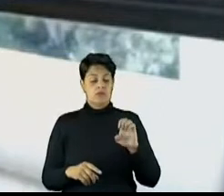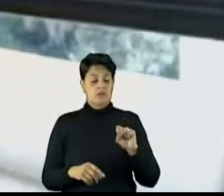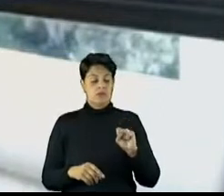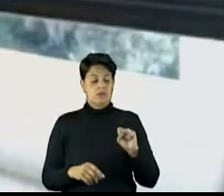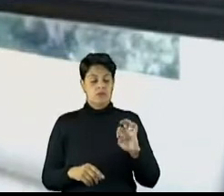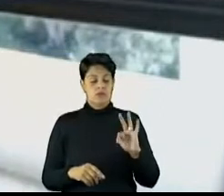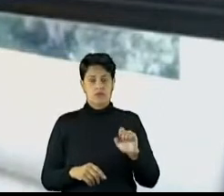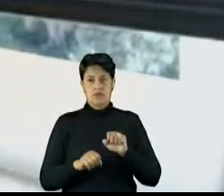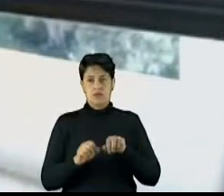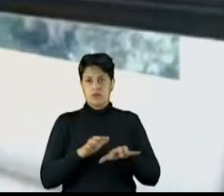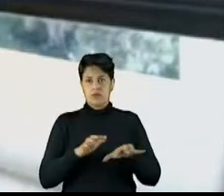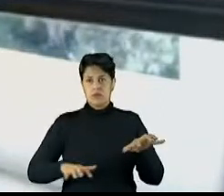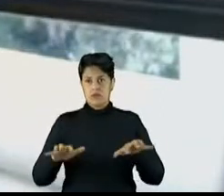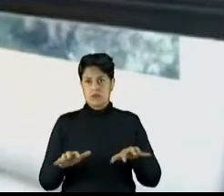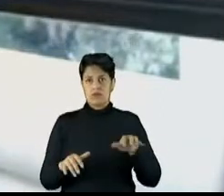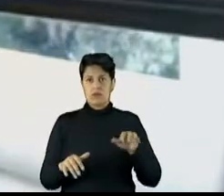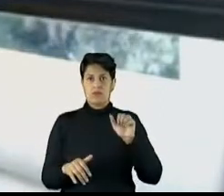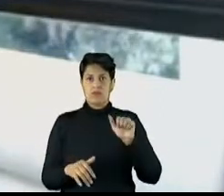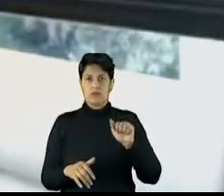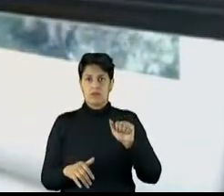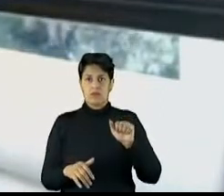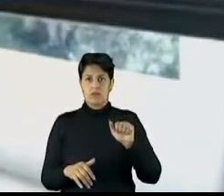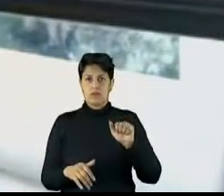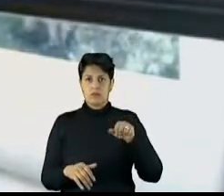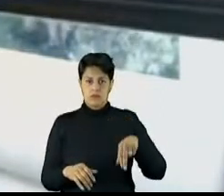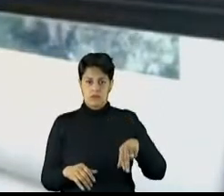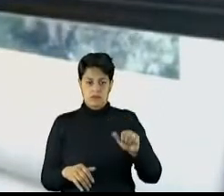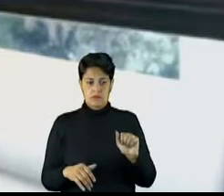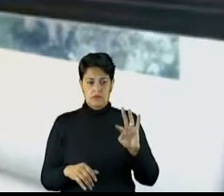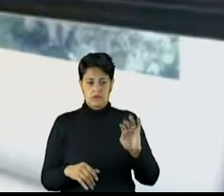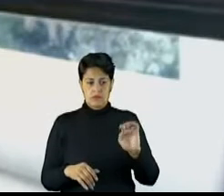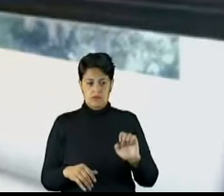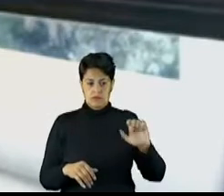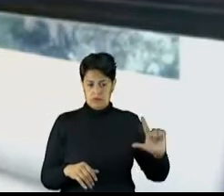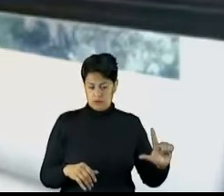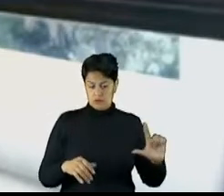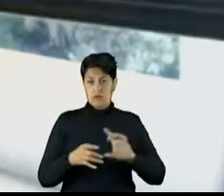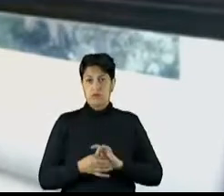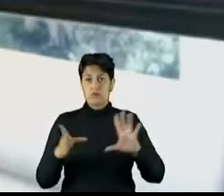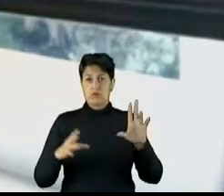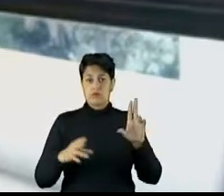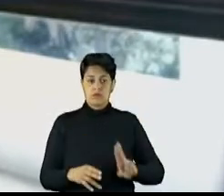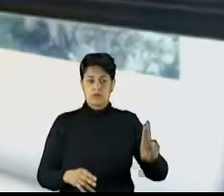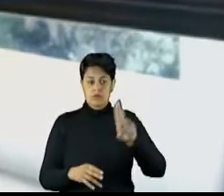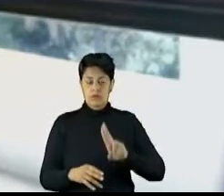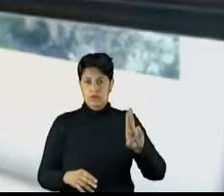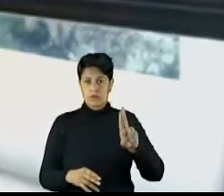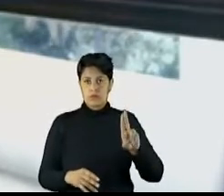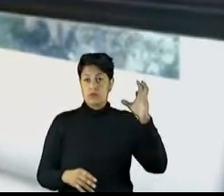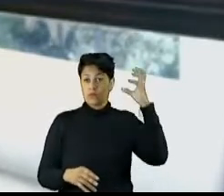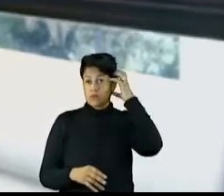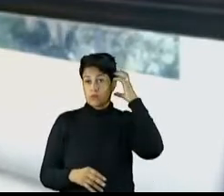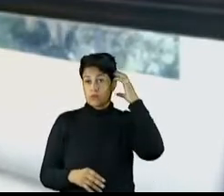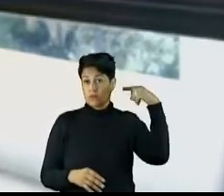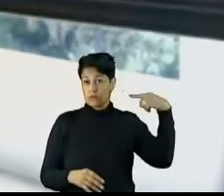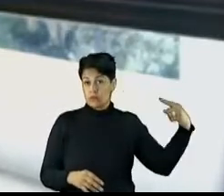móvel, destinadas à implementação das redes móveis de quinta geração, ou seja, a tecnologia 5G. Hoje, retorno